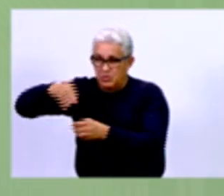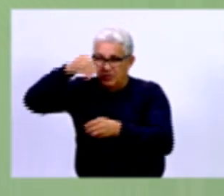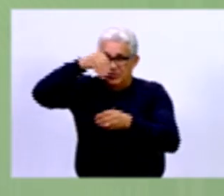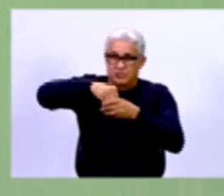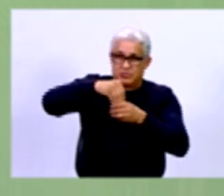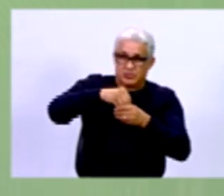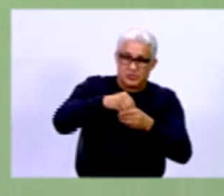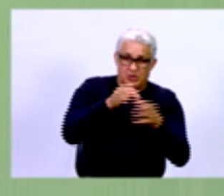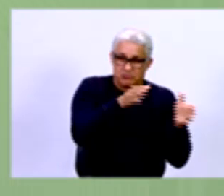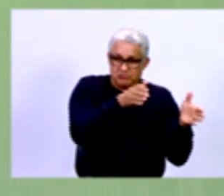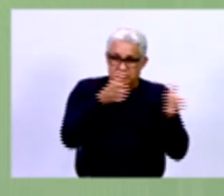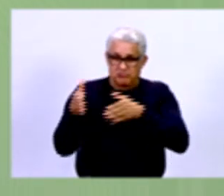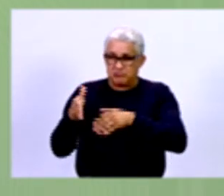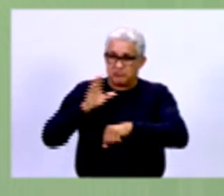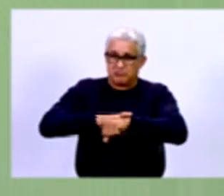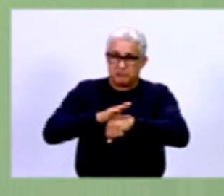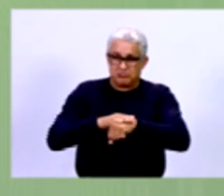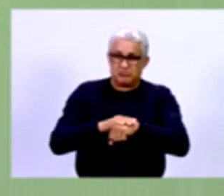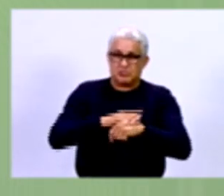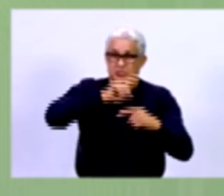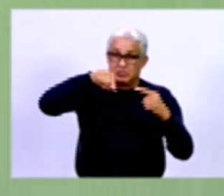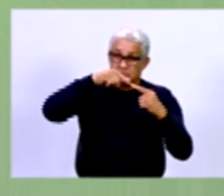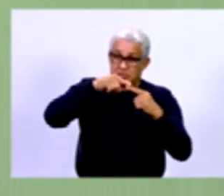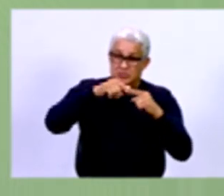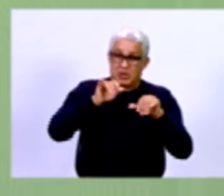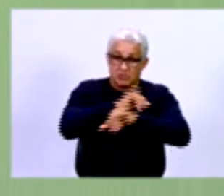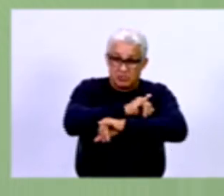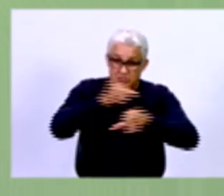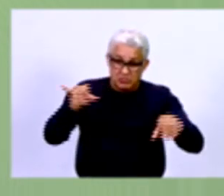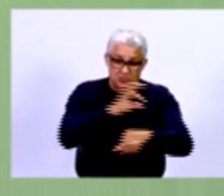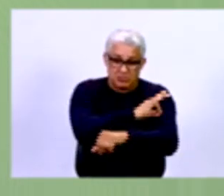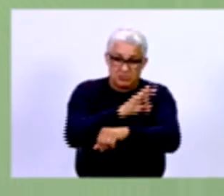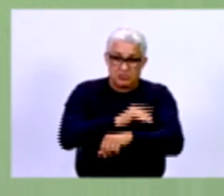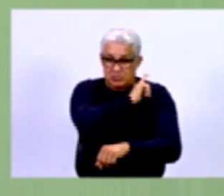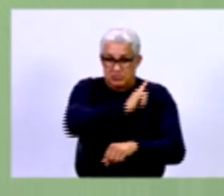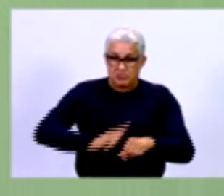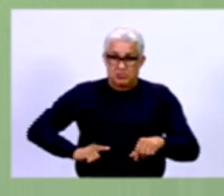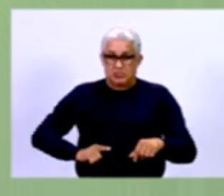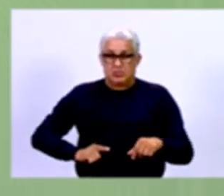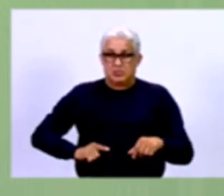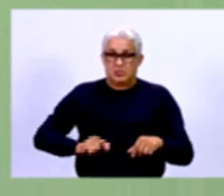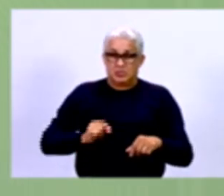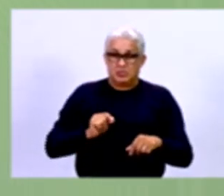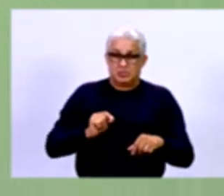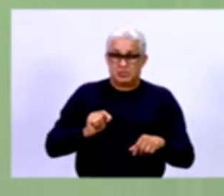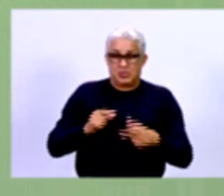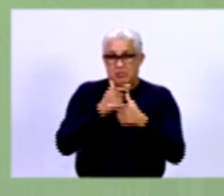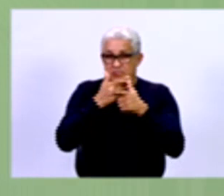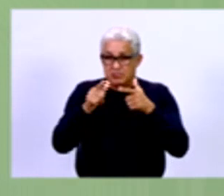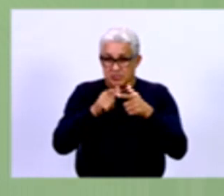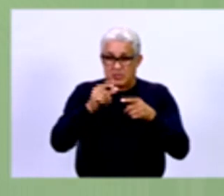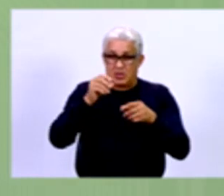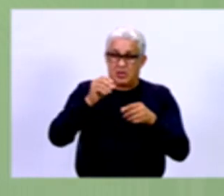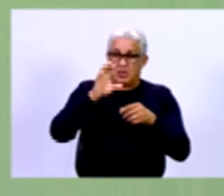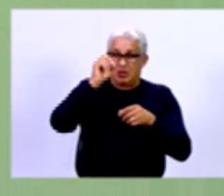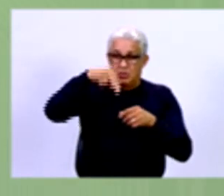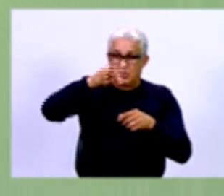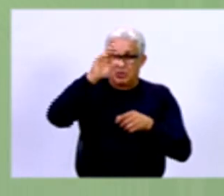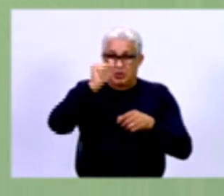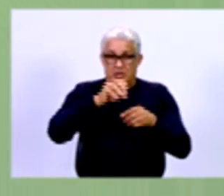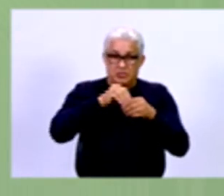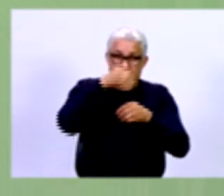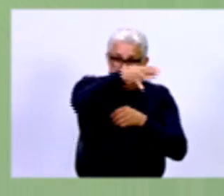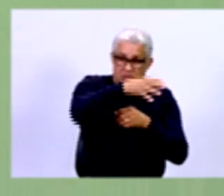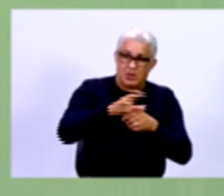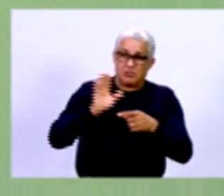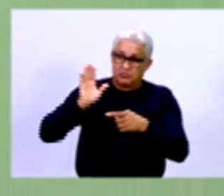certo período. O propósito é informar as autoridades governamentais sobre as situações das contas externas, de modo a